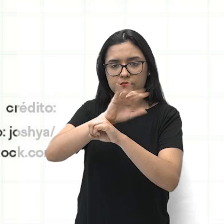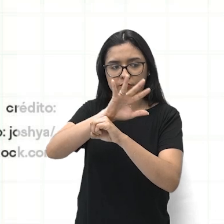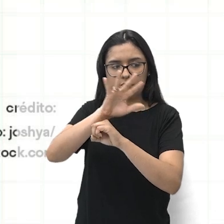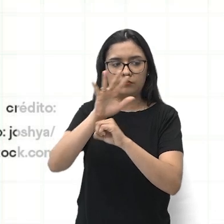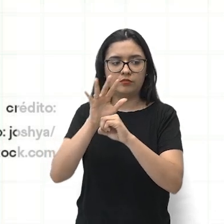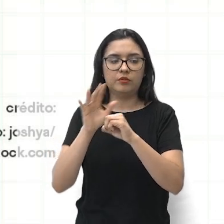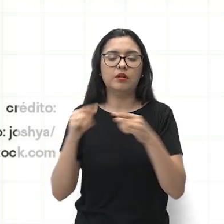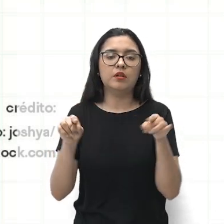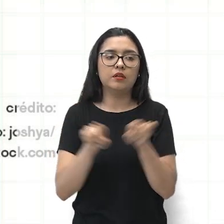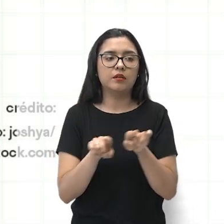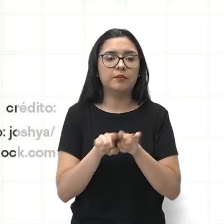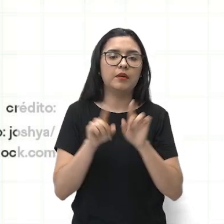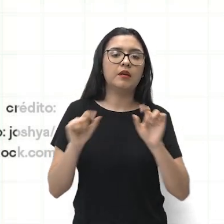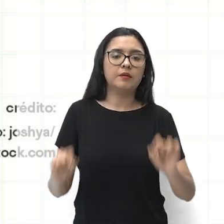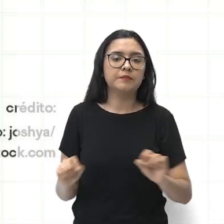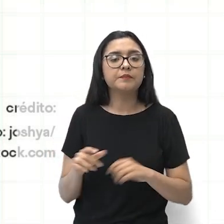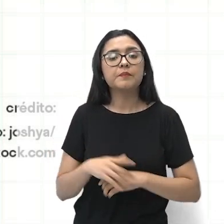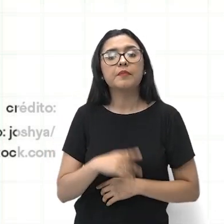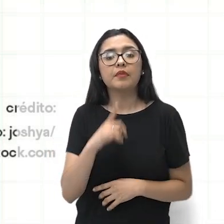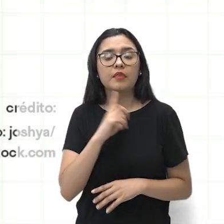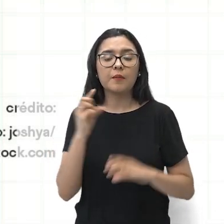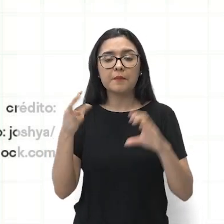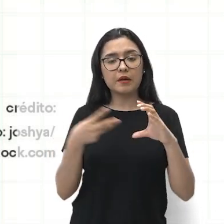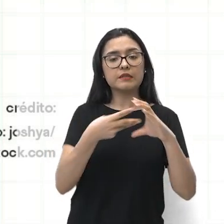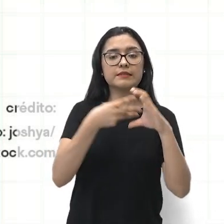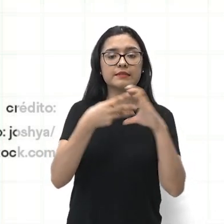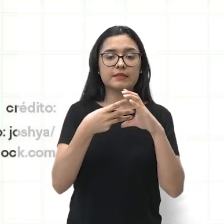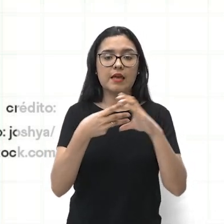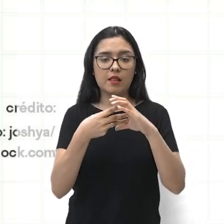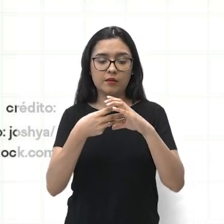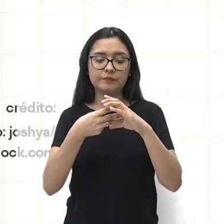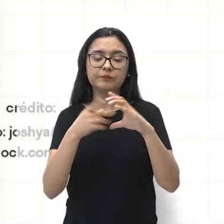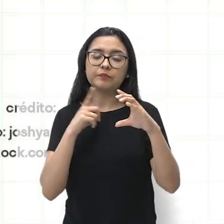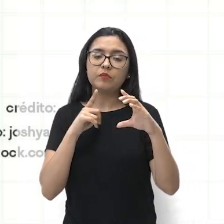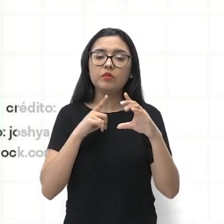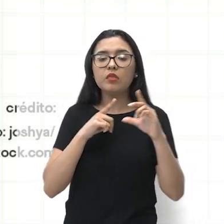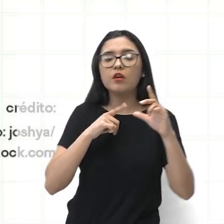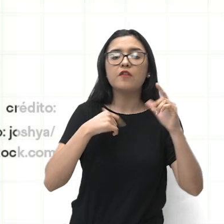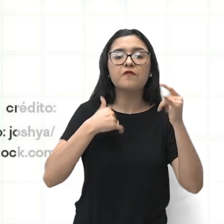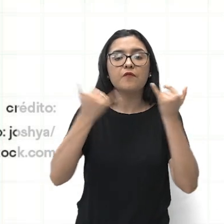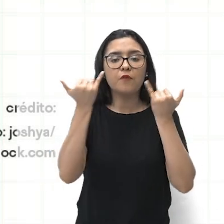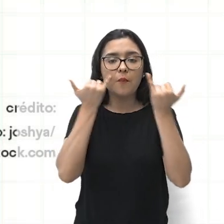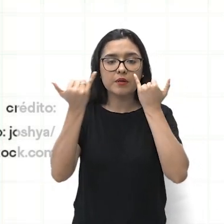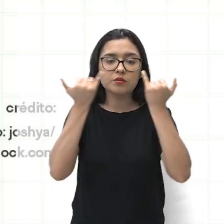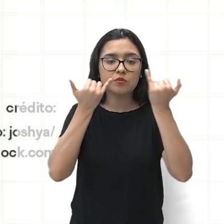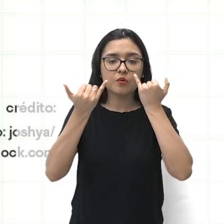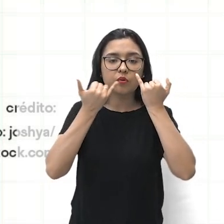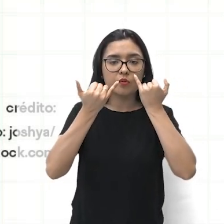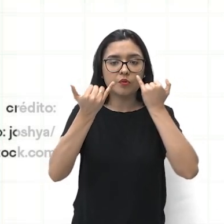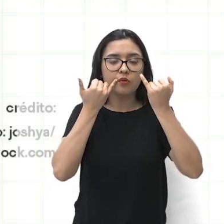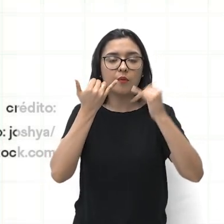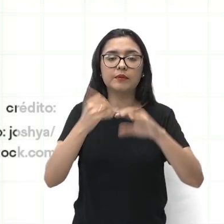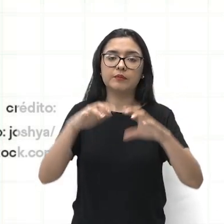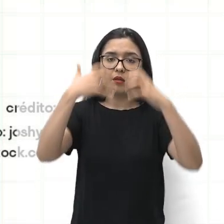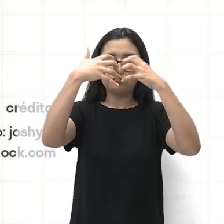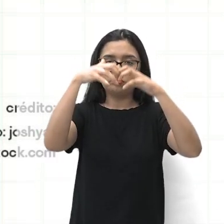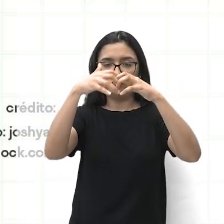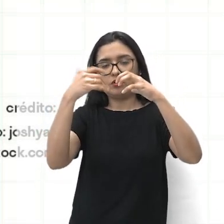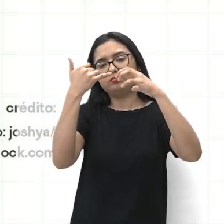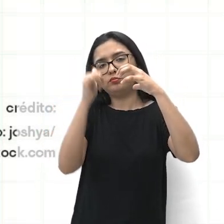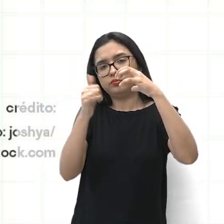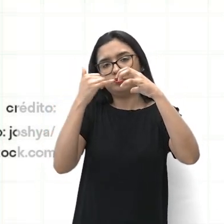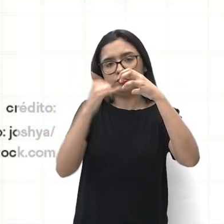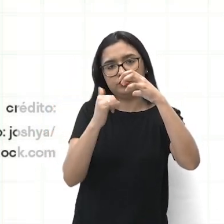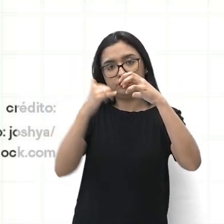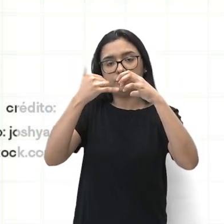células especializadas que transmitem informações na forma de impulsos elétricos, isso